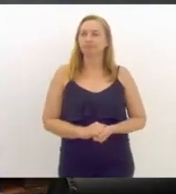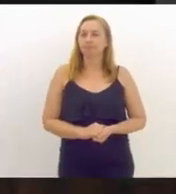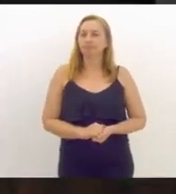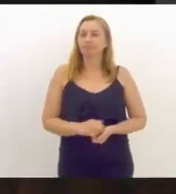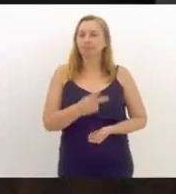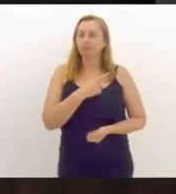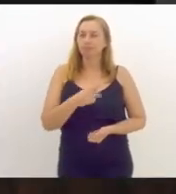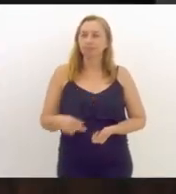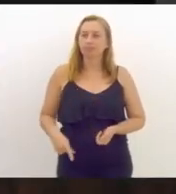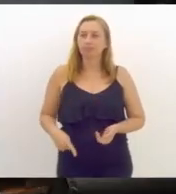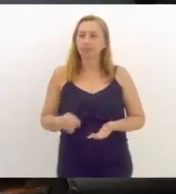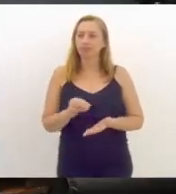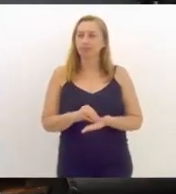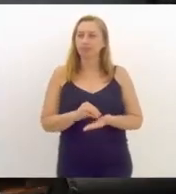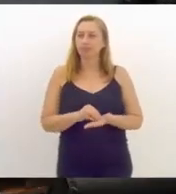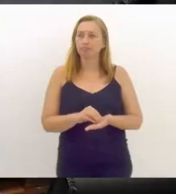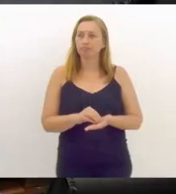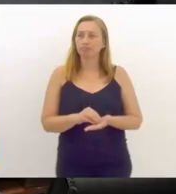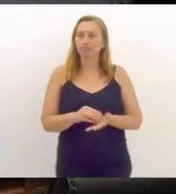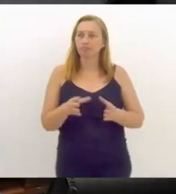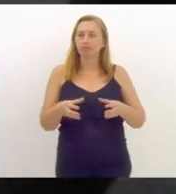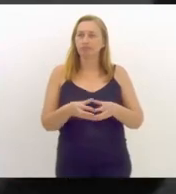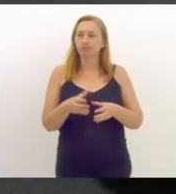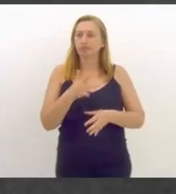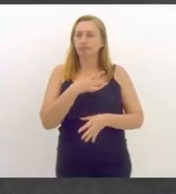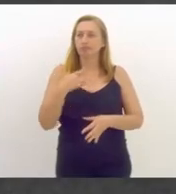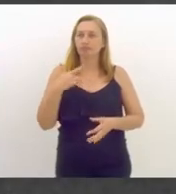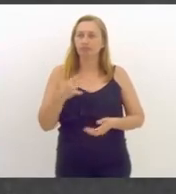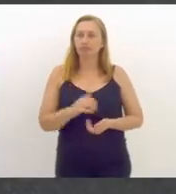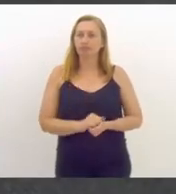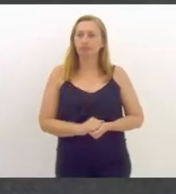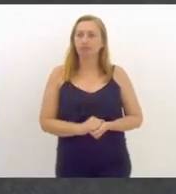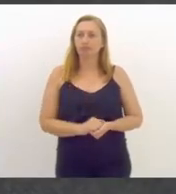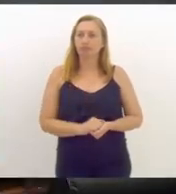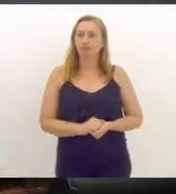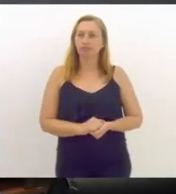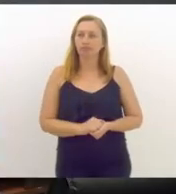presidente da Comissão de saúde